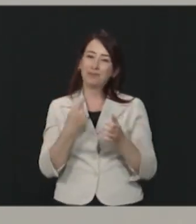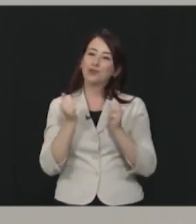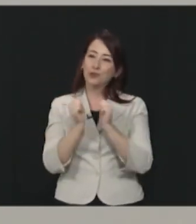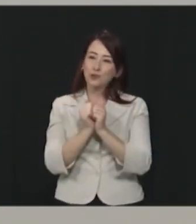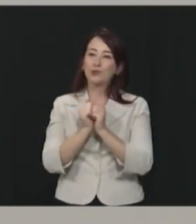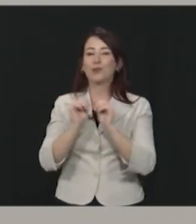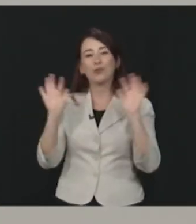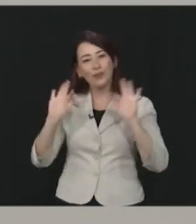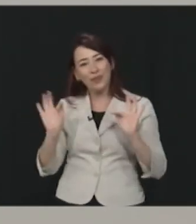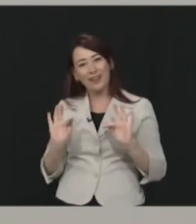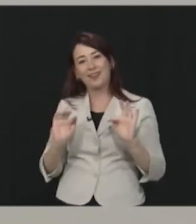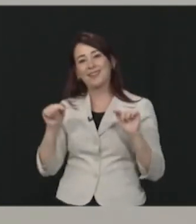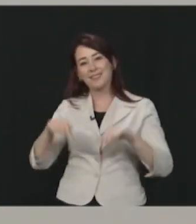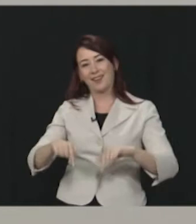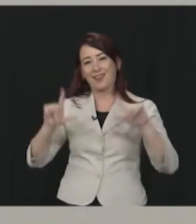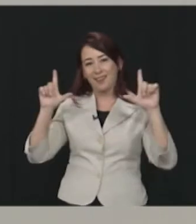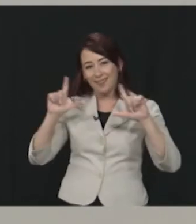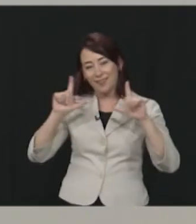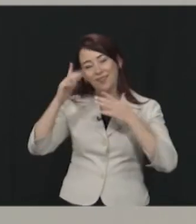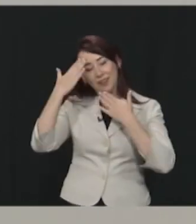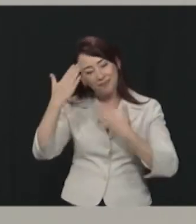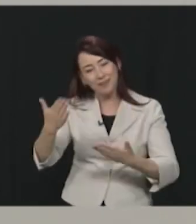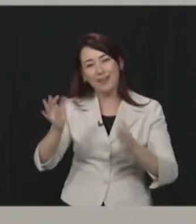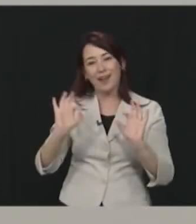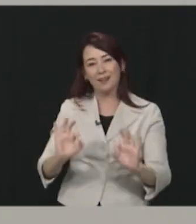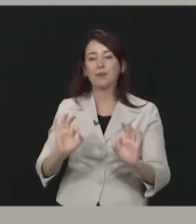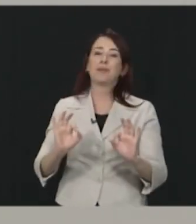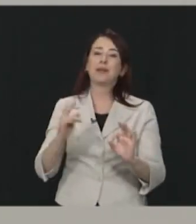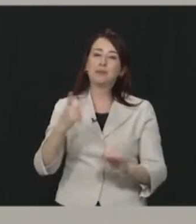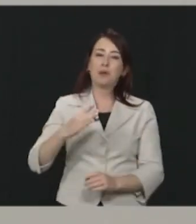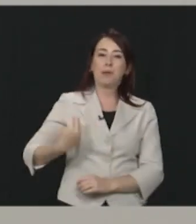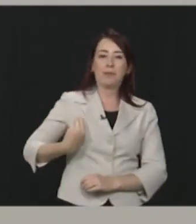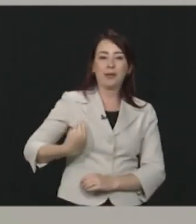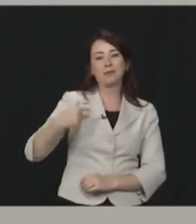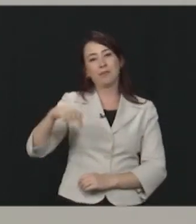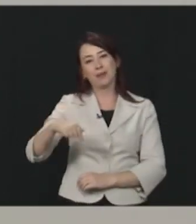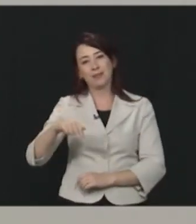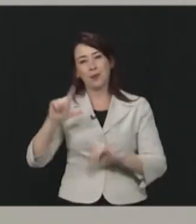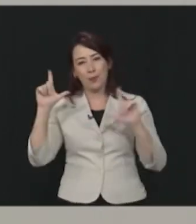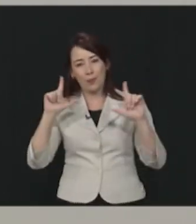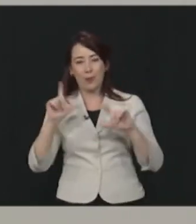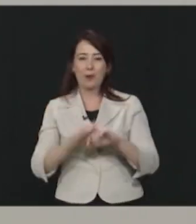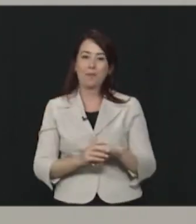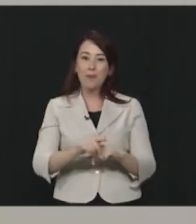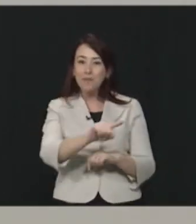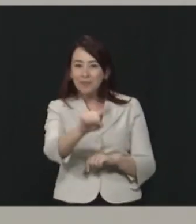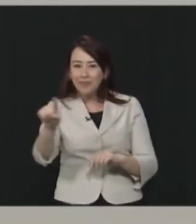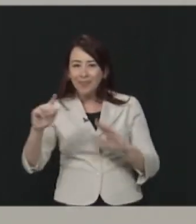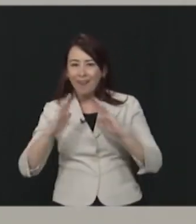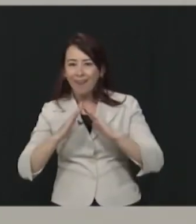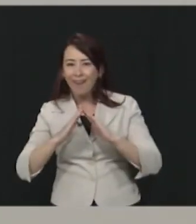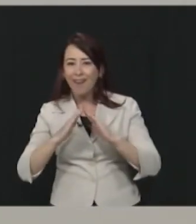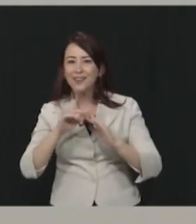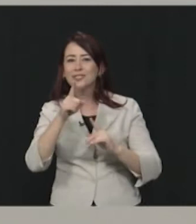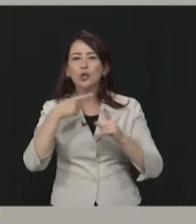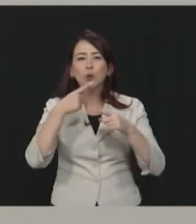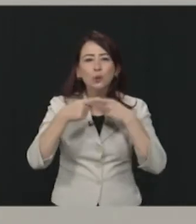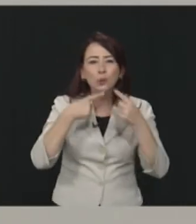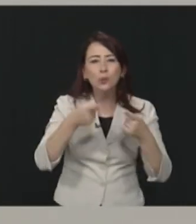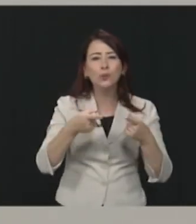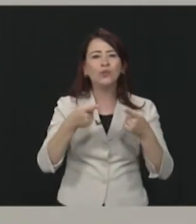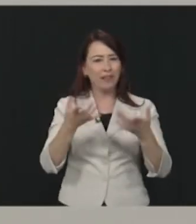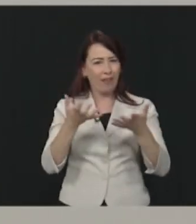você aqui hoje, obrigada mesmo pela participação aqui no programa. E você de casa, tem alguma dúvida,